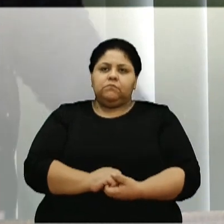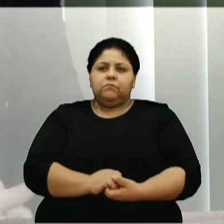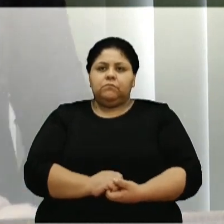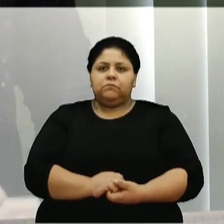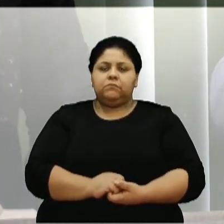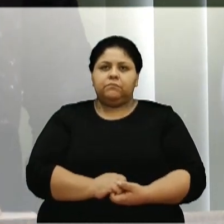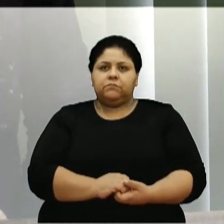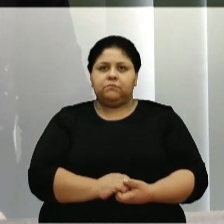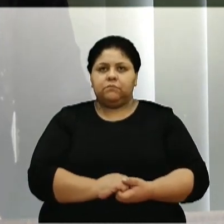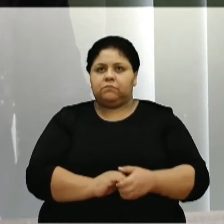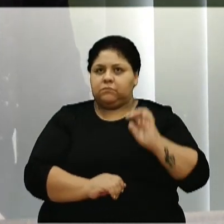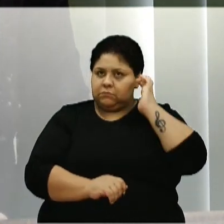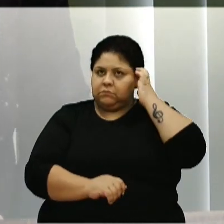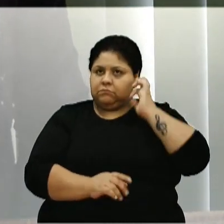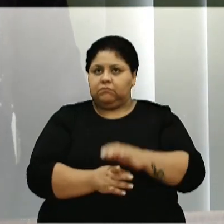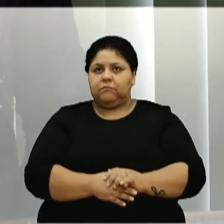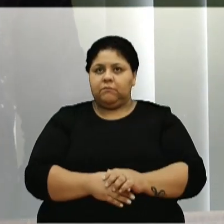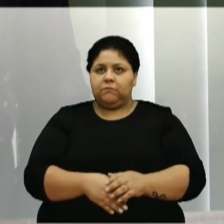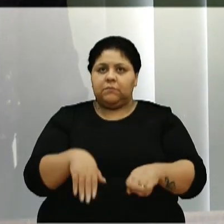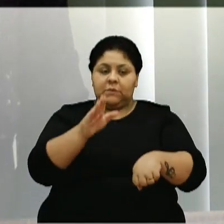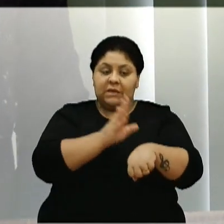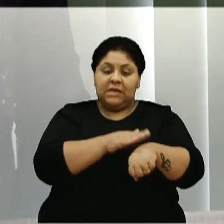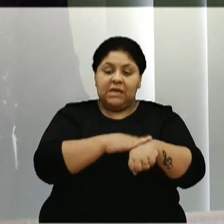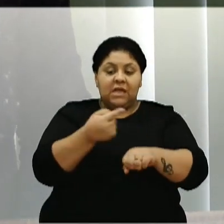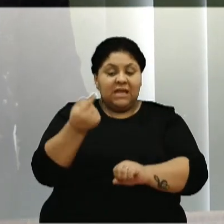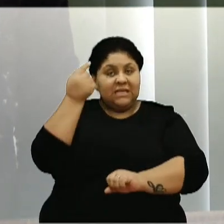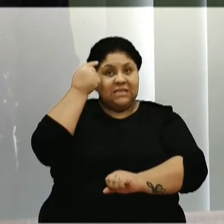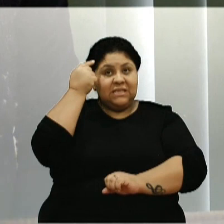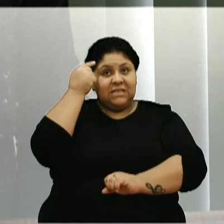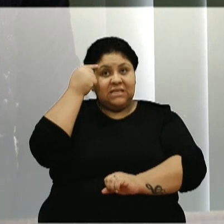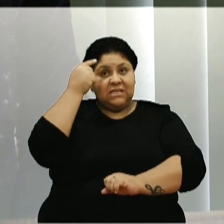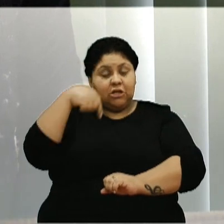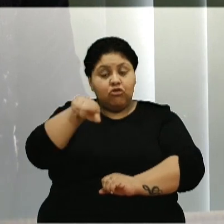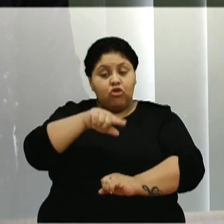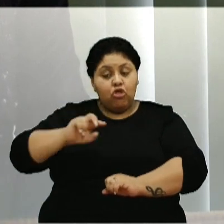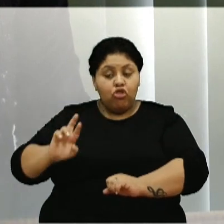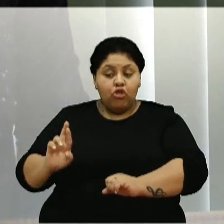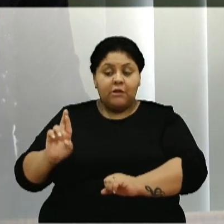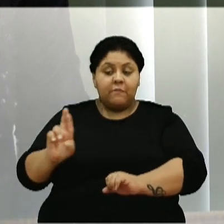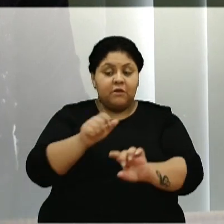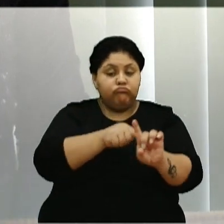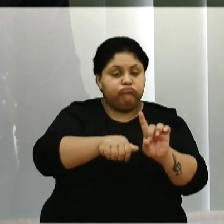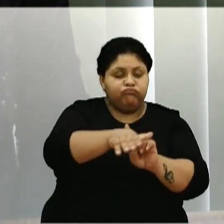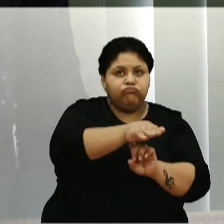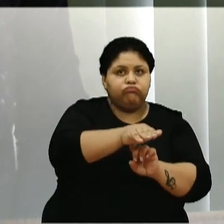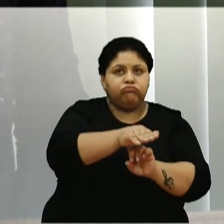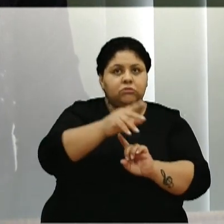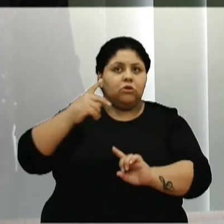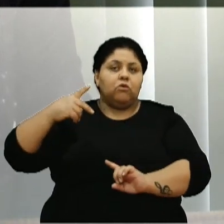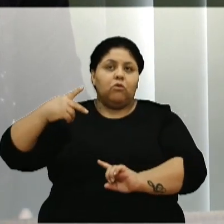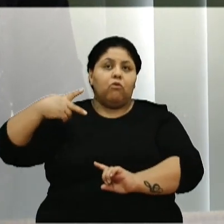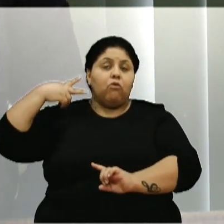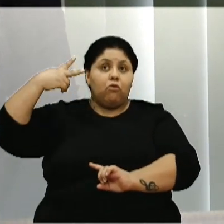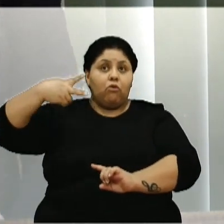Que a gente, nesse momento, se lembre que, acima de tudo, nós representamos uma sociedade. O vereador é